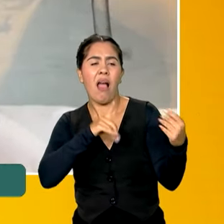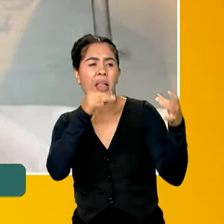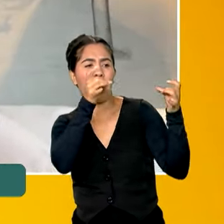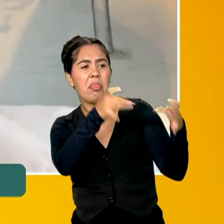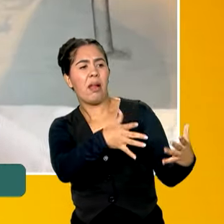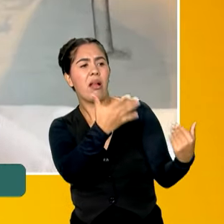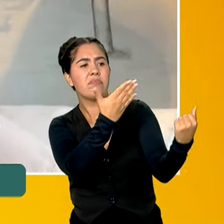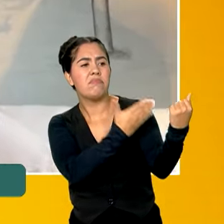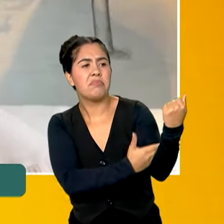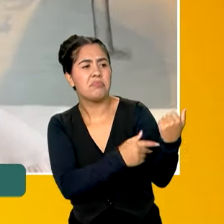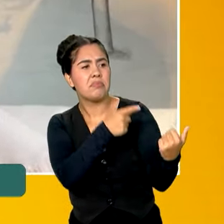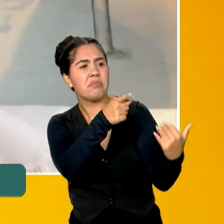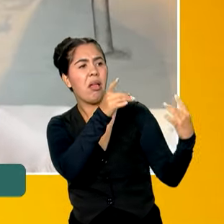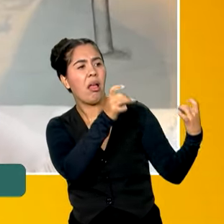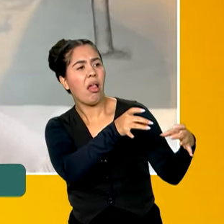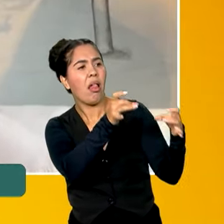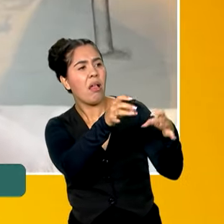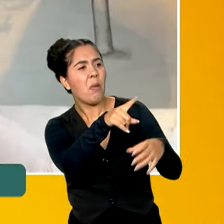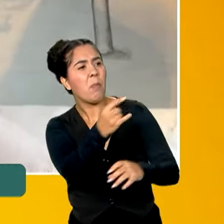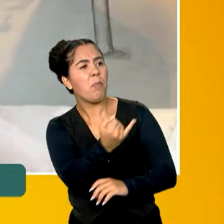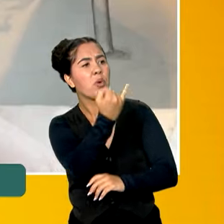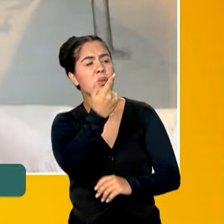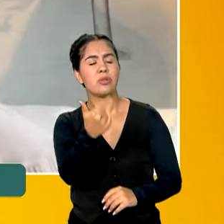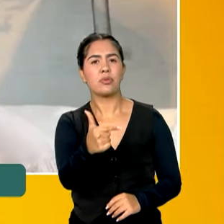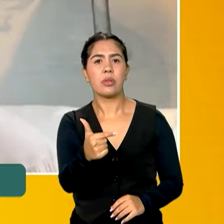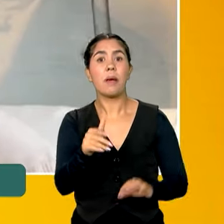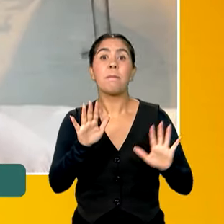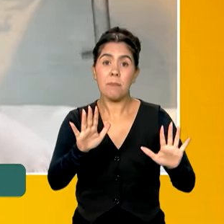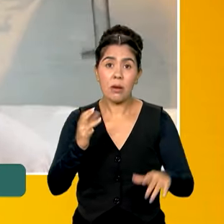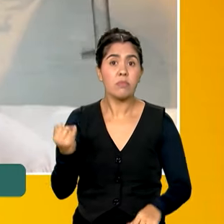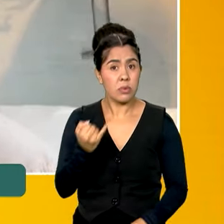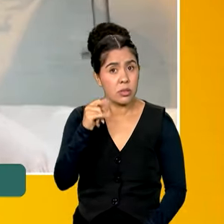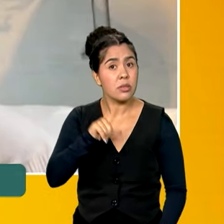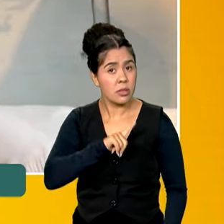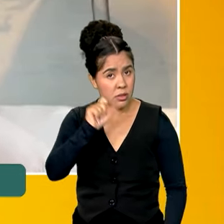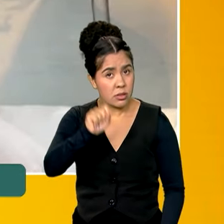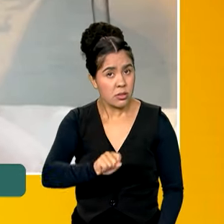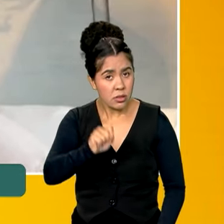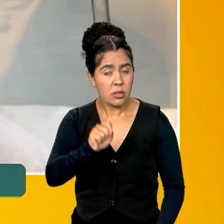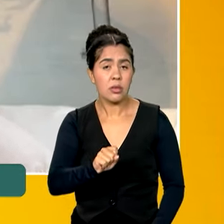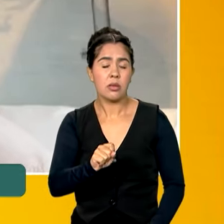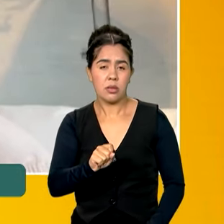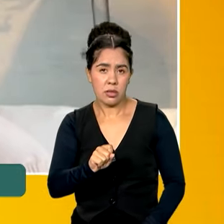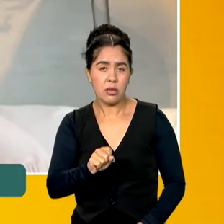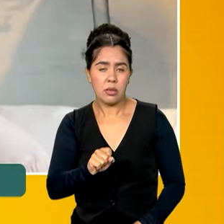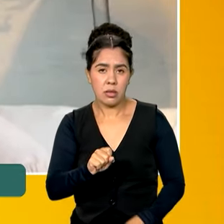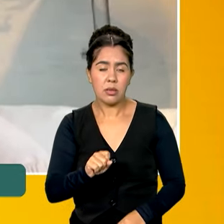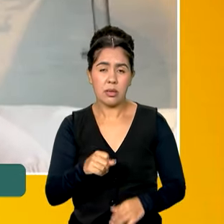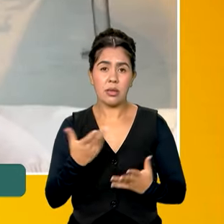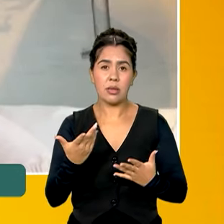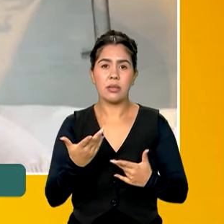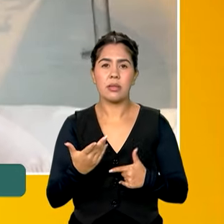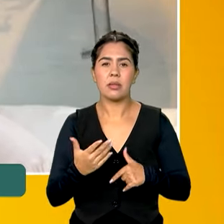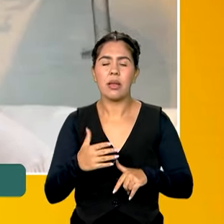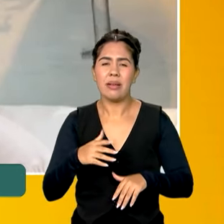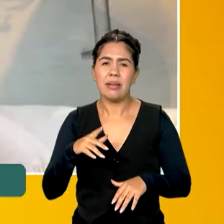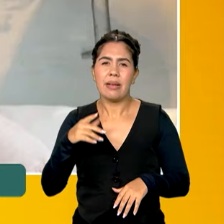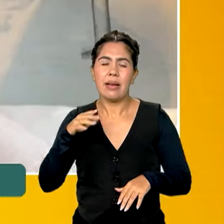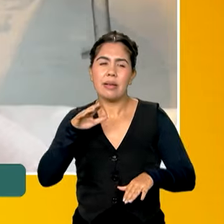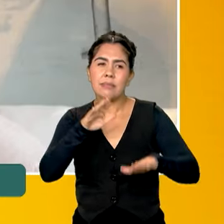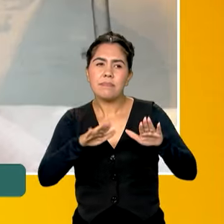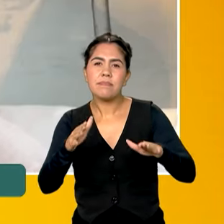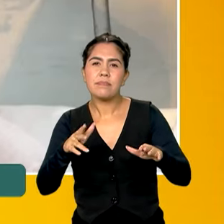tão importante assim, mas as pessoas precisam entender que é. E acho que muito dessa dificuldade de perceber